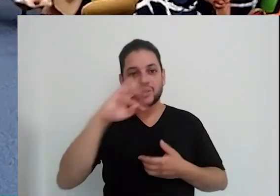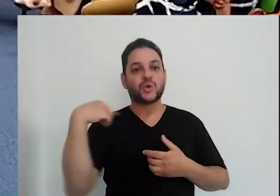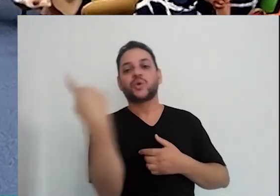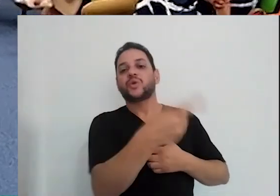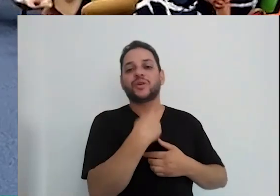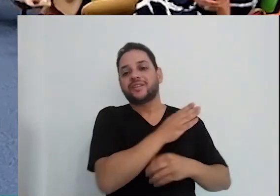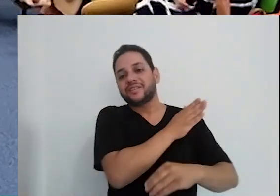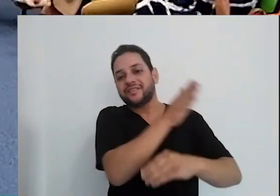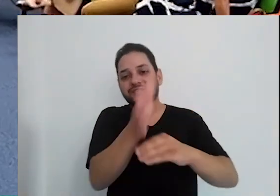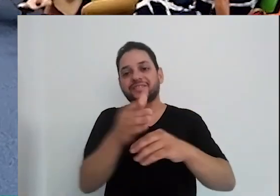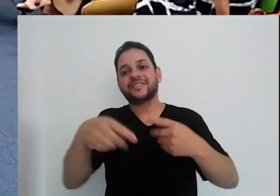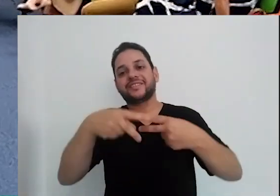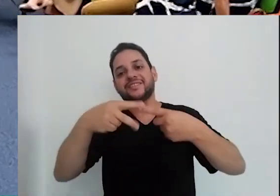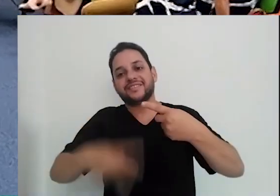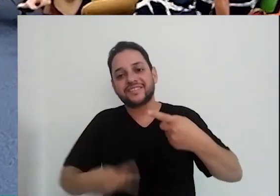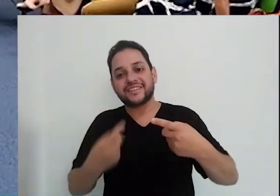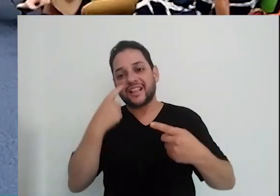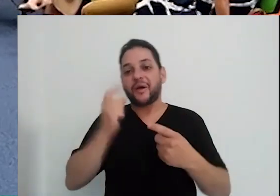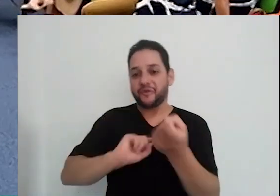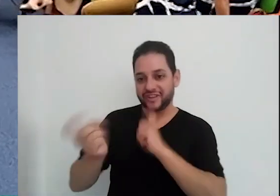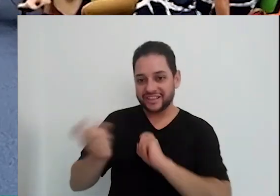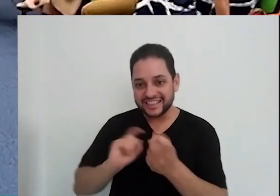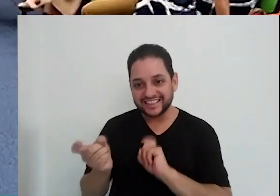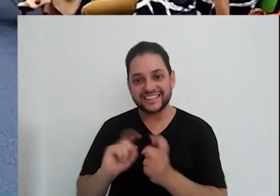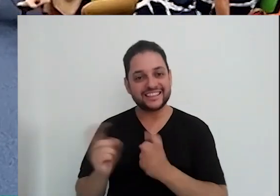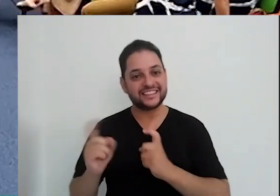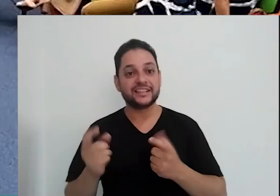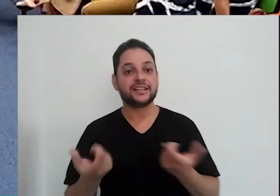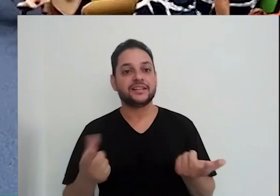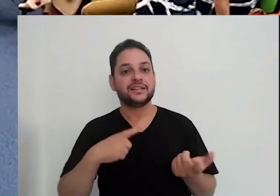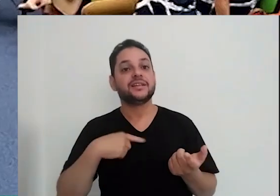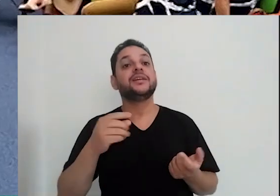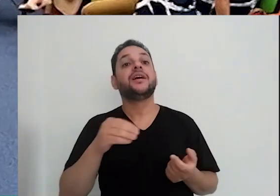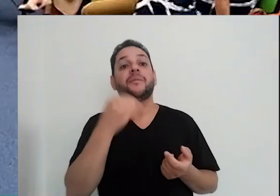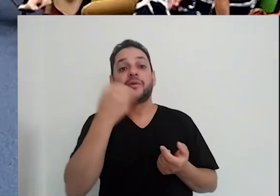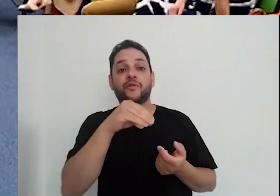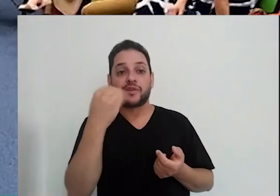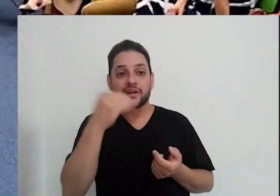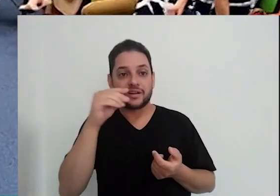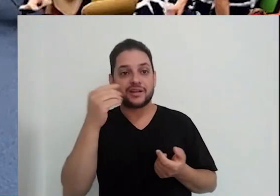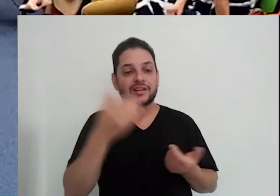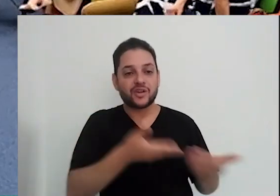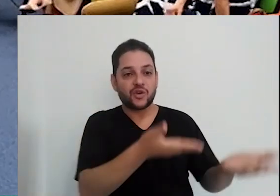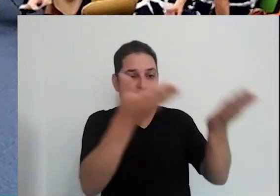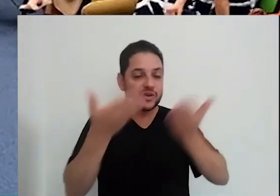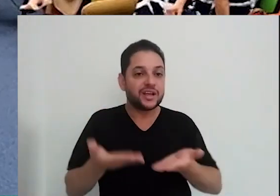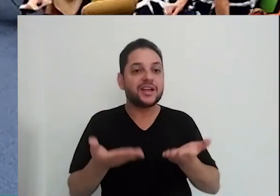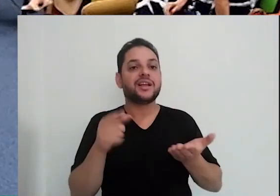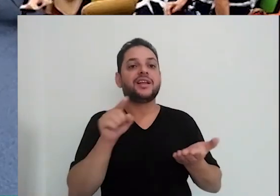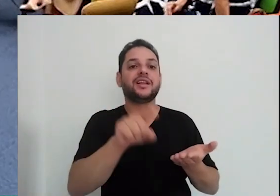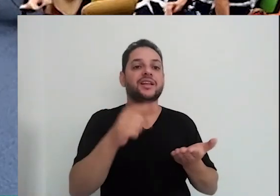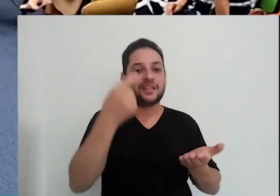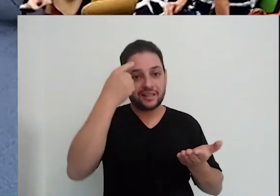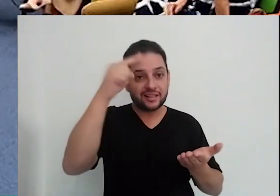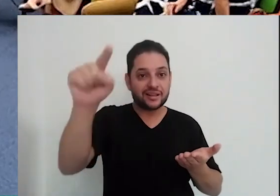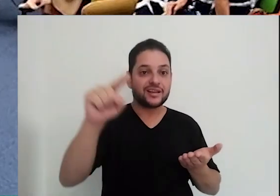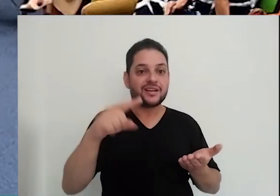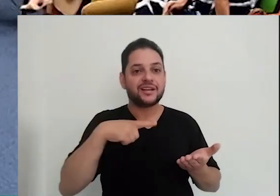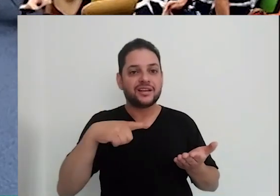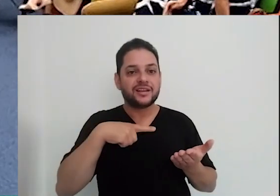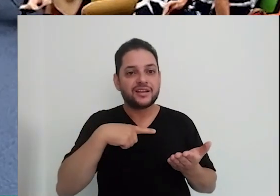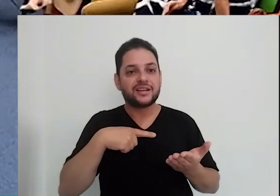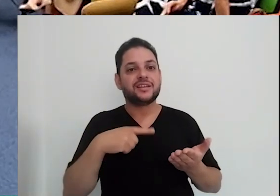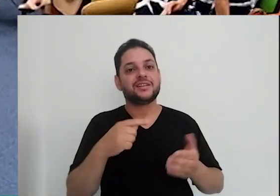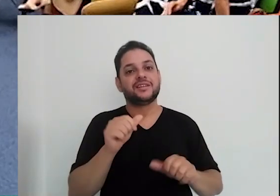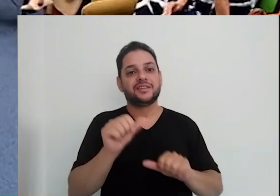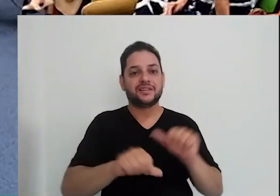levar os seus problemas pra gente discutir E aí já até aproveito e já faço um convite dentro daquela ideia de melhorar que é uma coisa também mesmo que